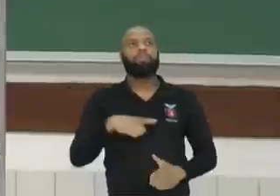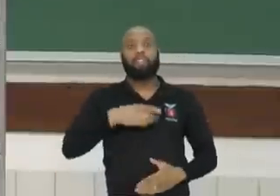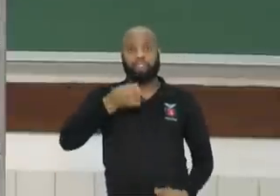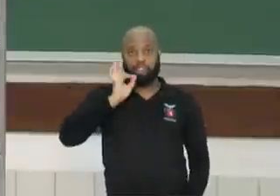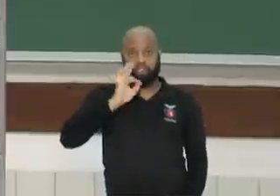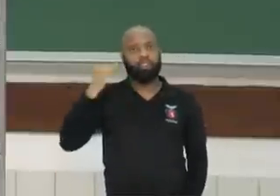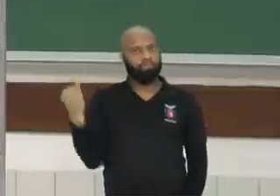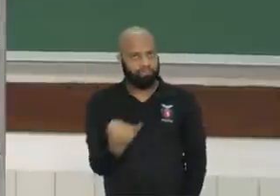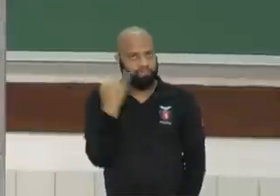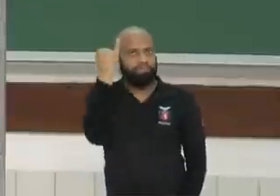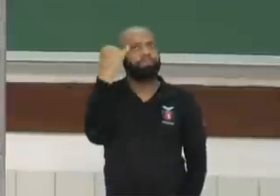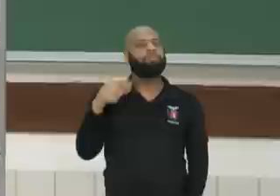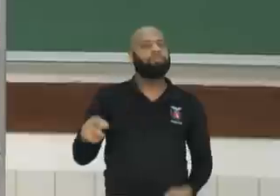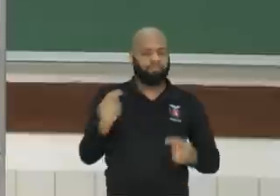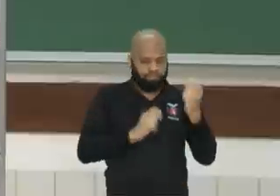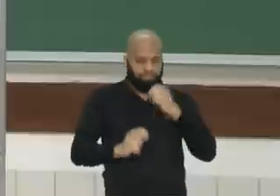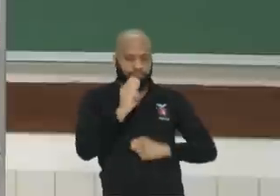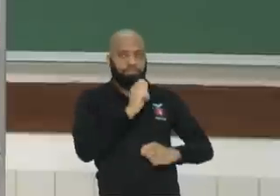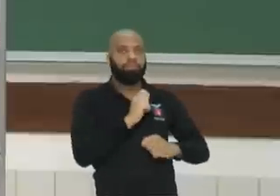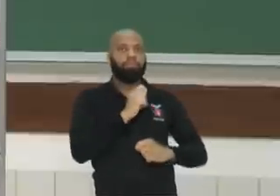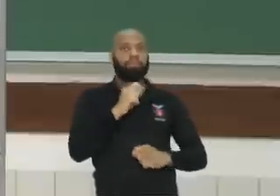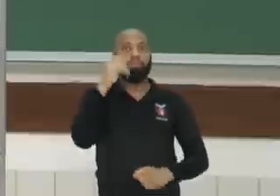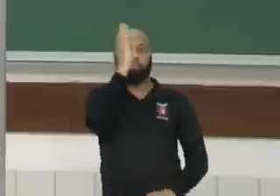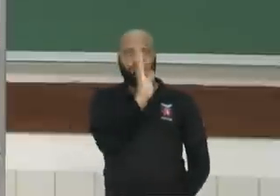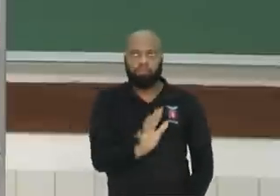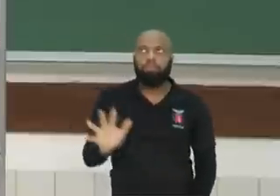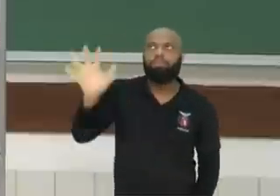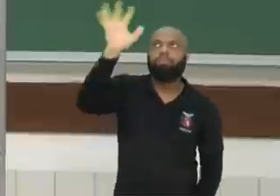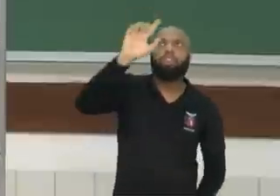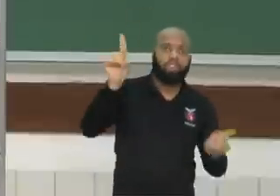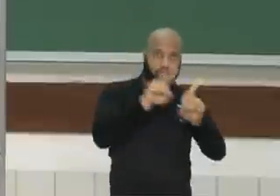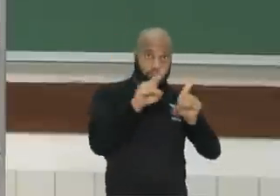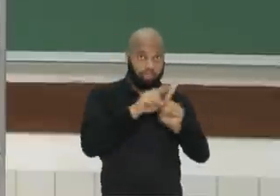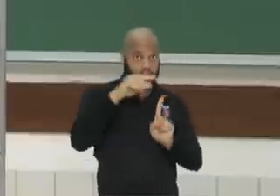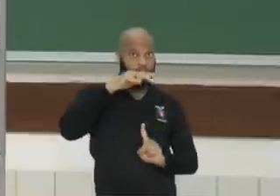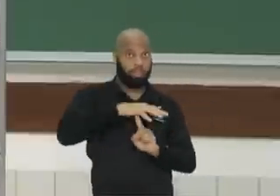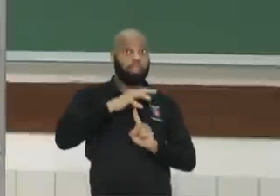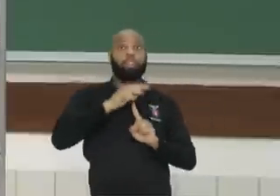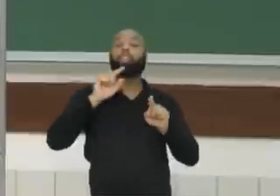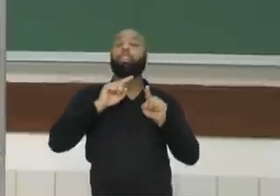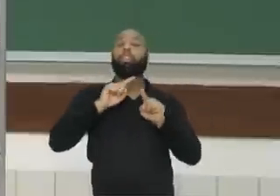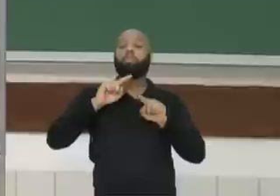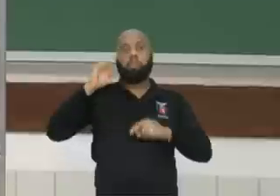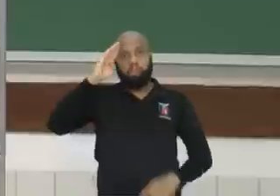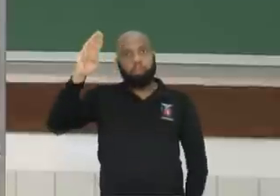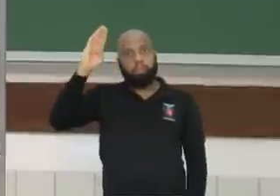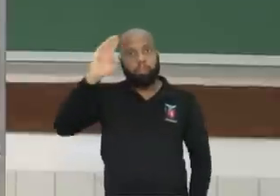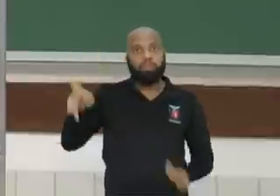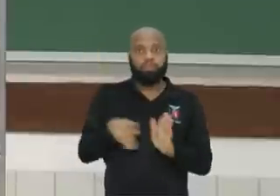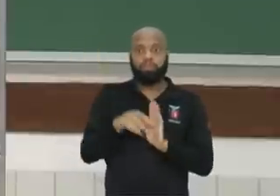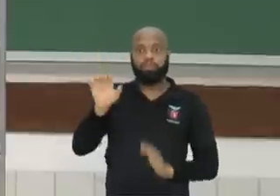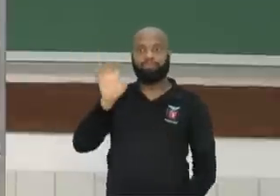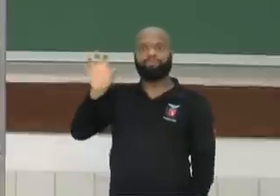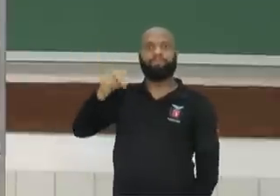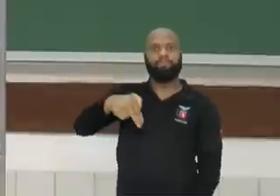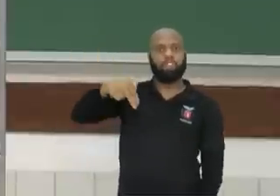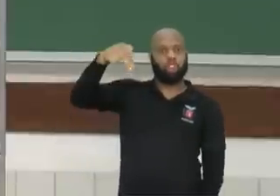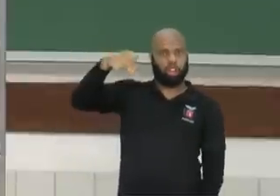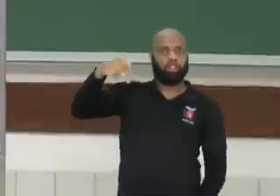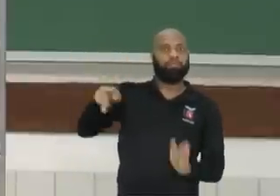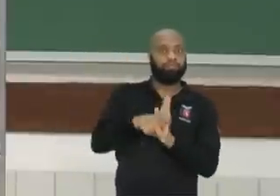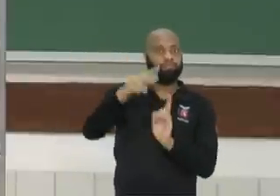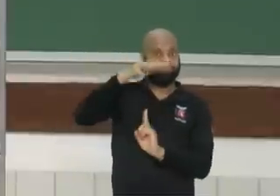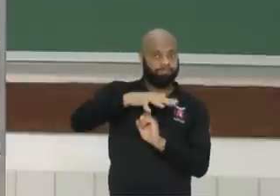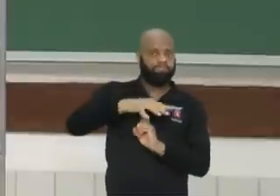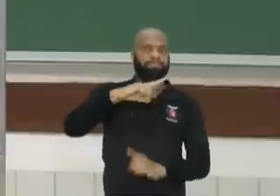café foi um importante ciclo econômico para a economia do Brasil e também para a economia do Paraná, principalmente na região norte, como eu